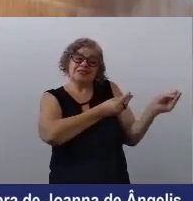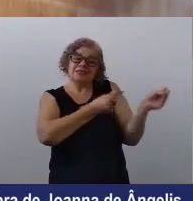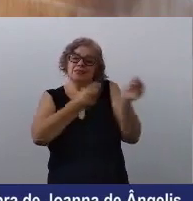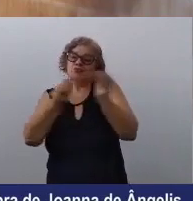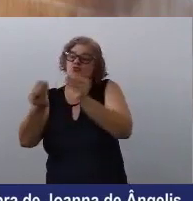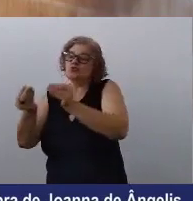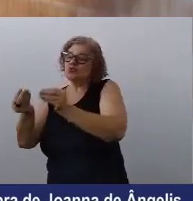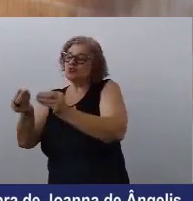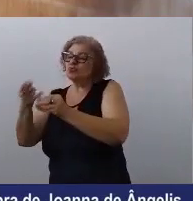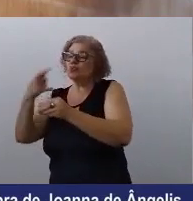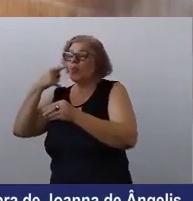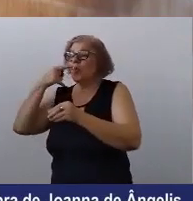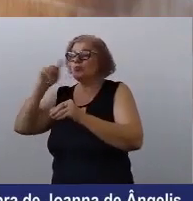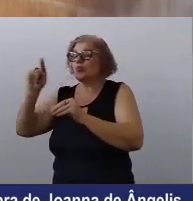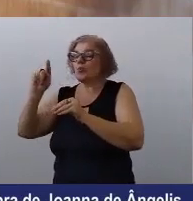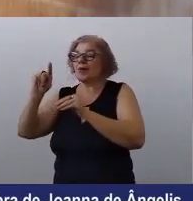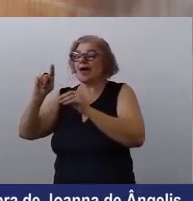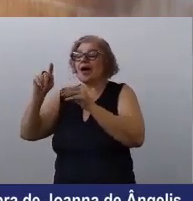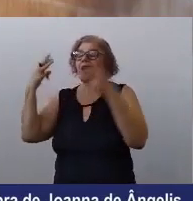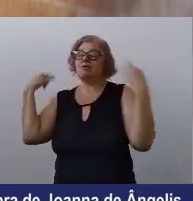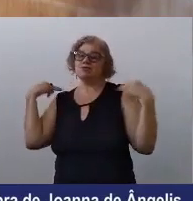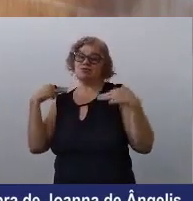ceder aos valores do pai.